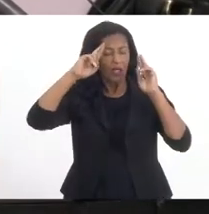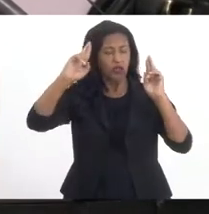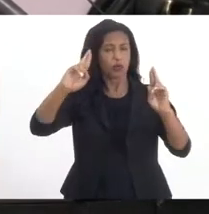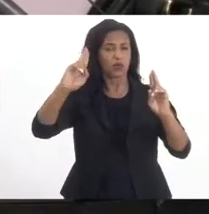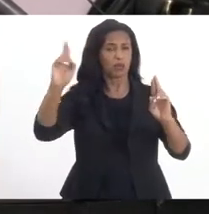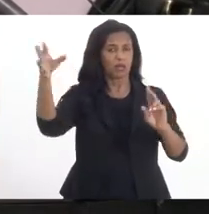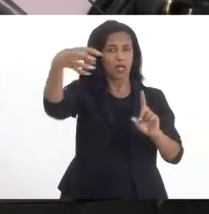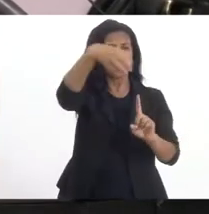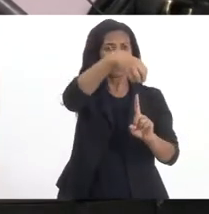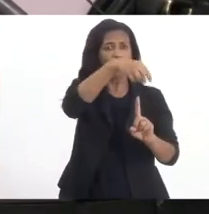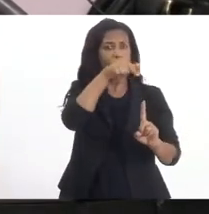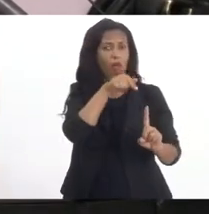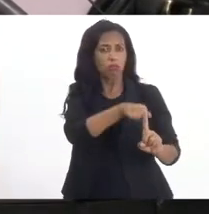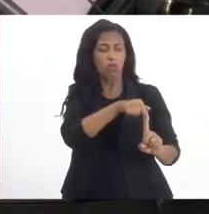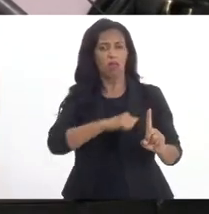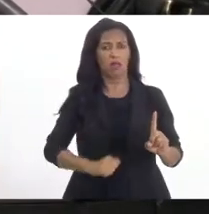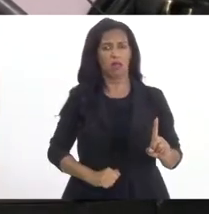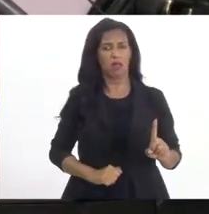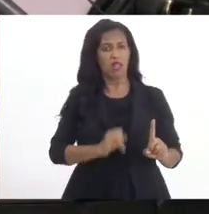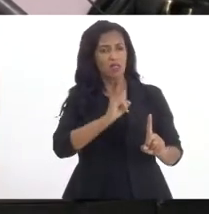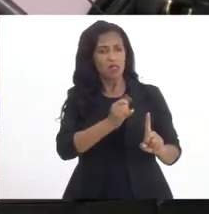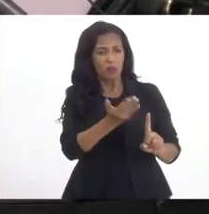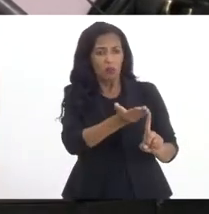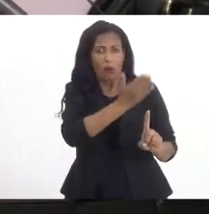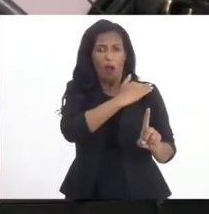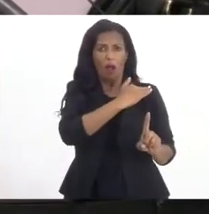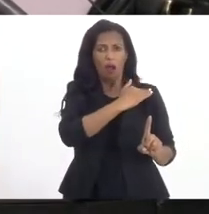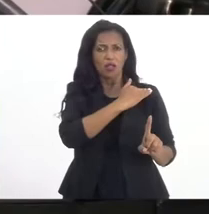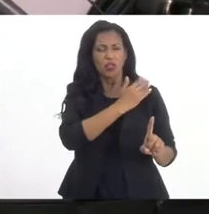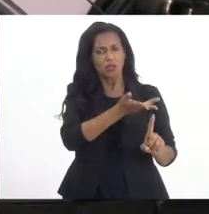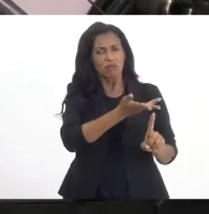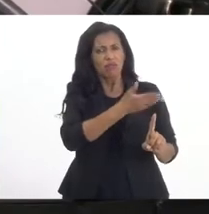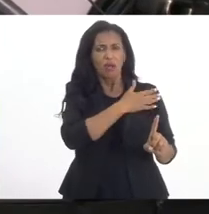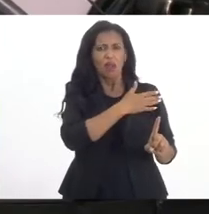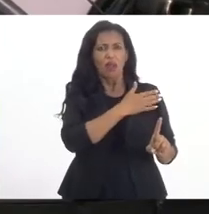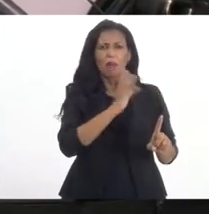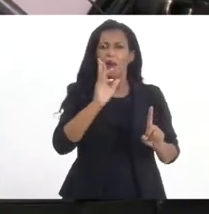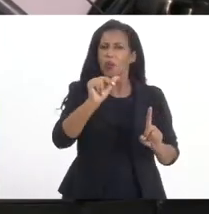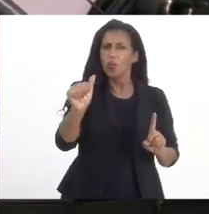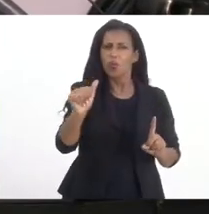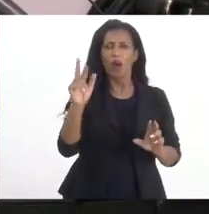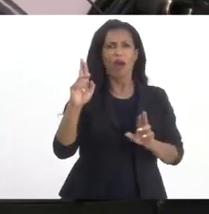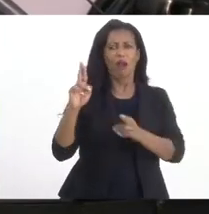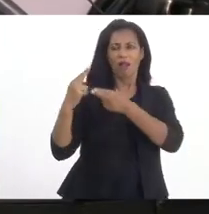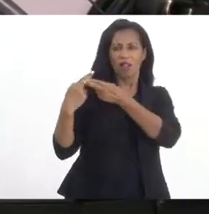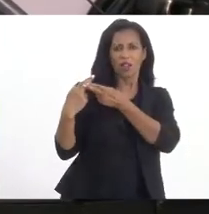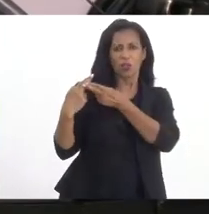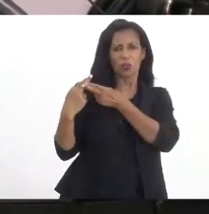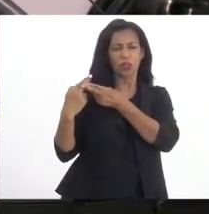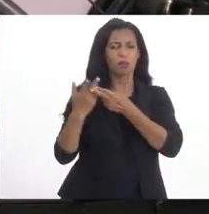antes, a responsabilidade é do governo anterior. Agora, nunca a responsabilidade vai cair